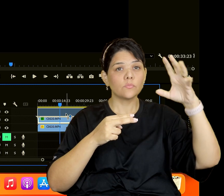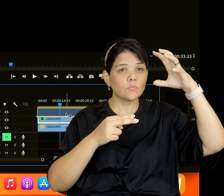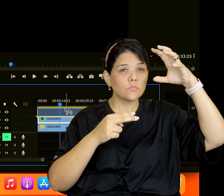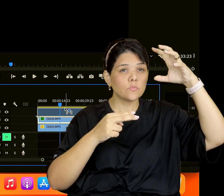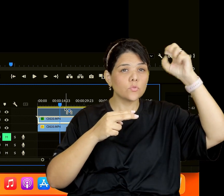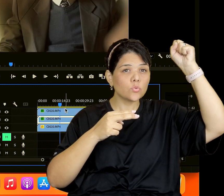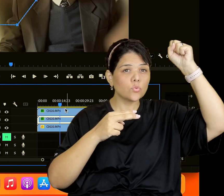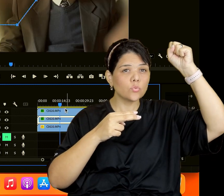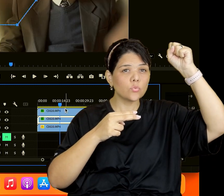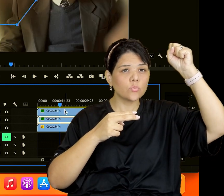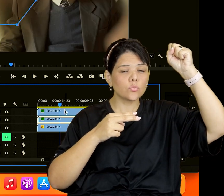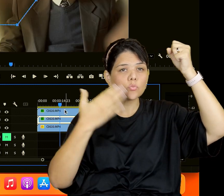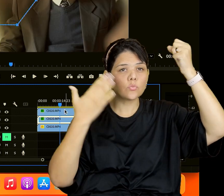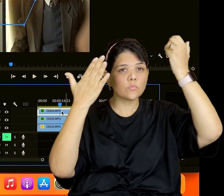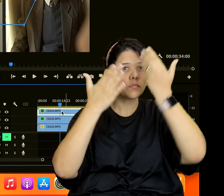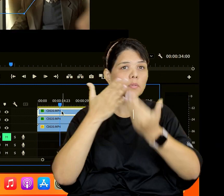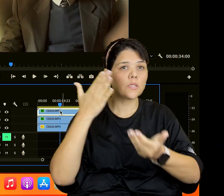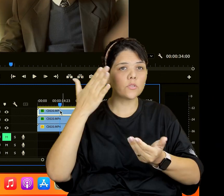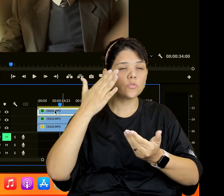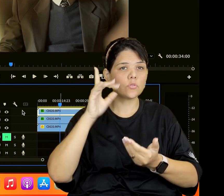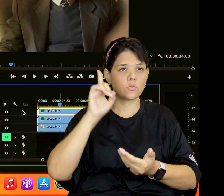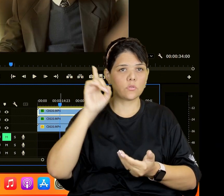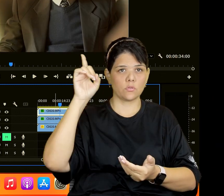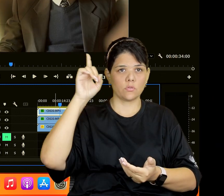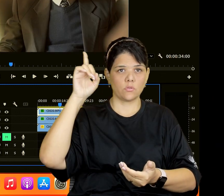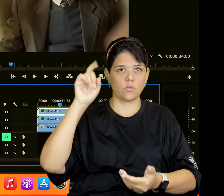Você duplica.